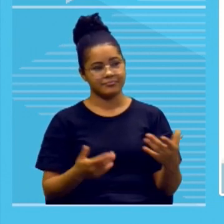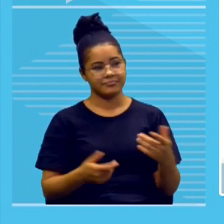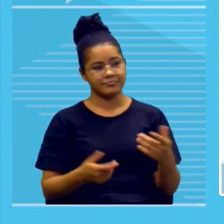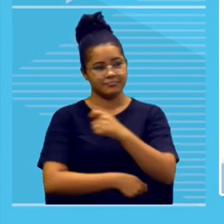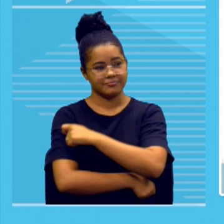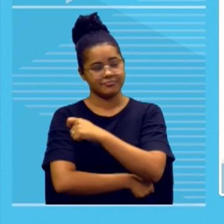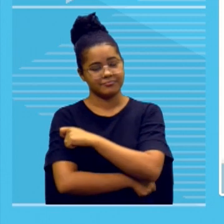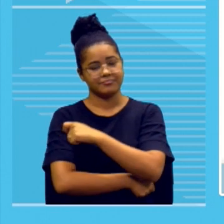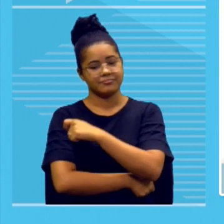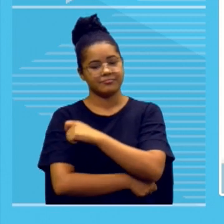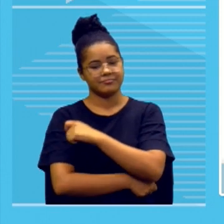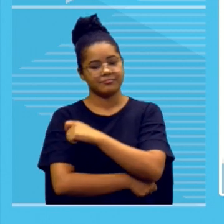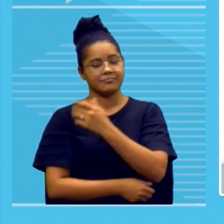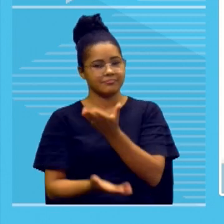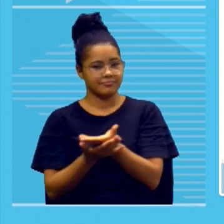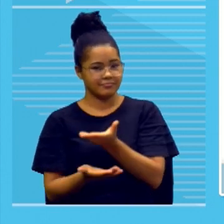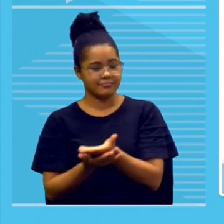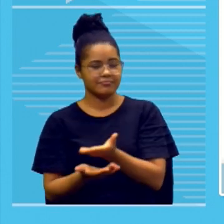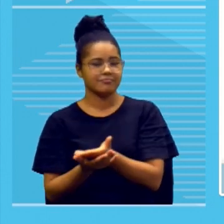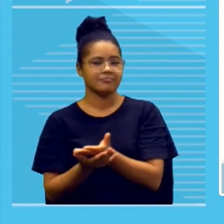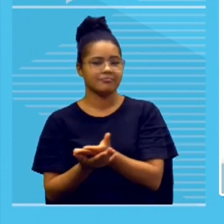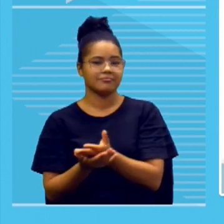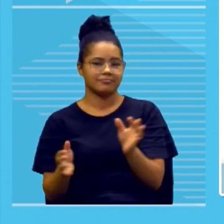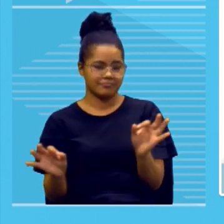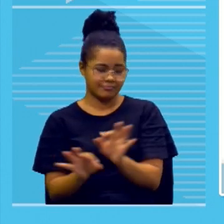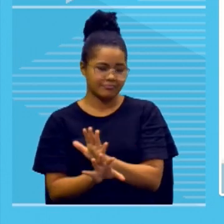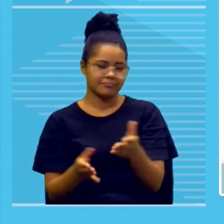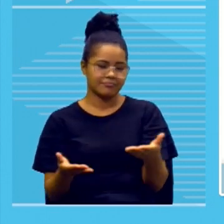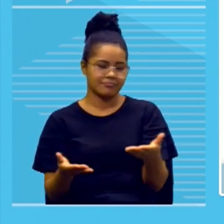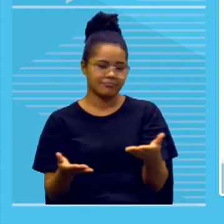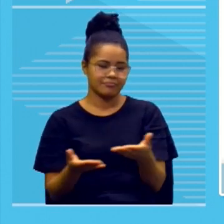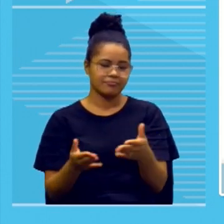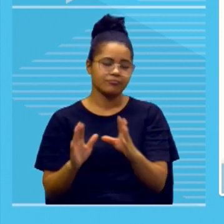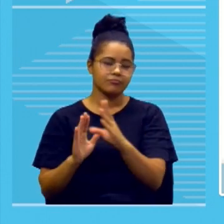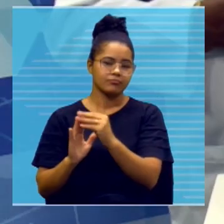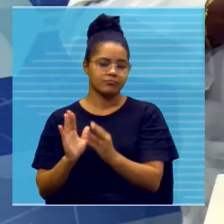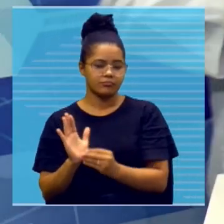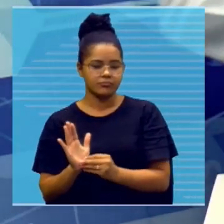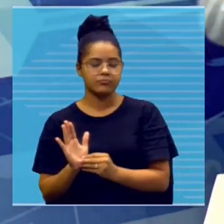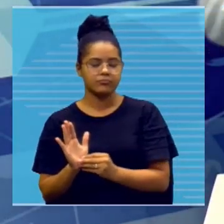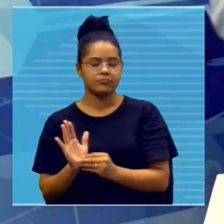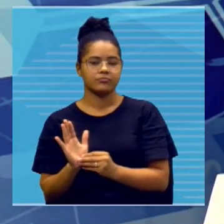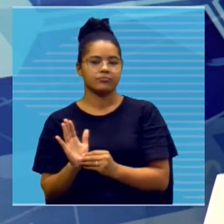vai fechar a nossa aula por aqui sobre